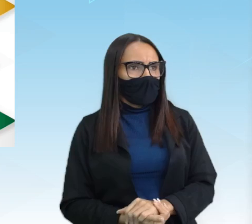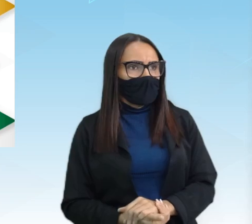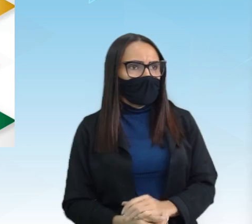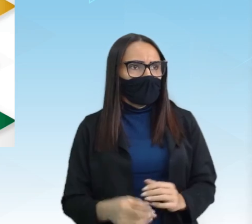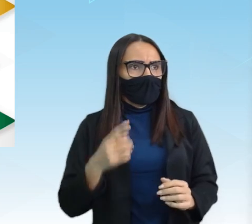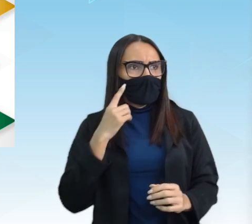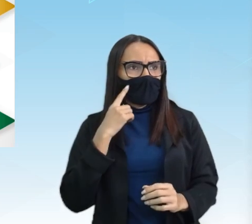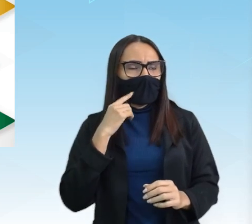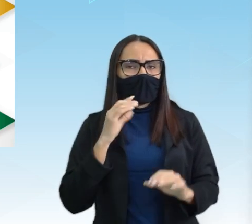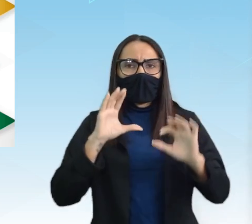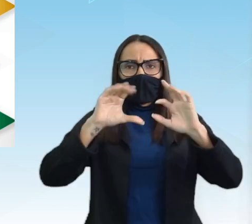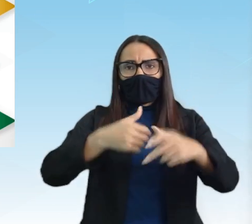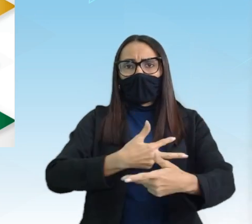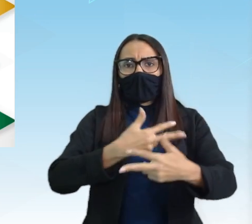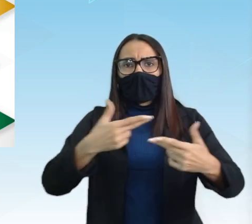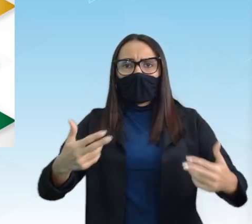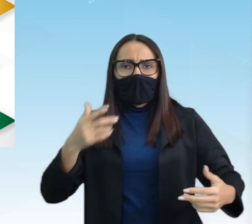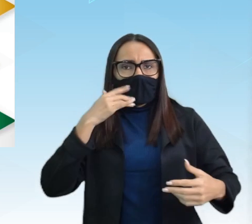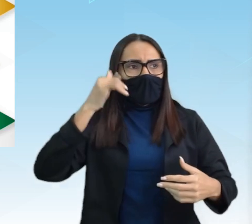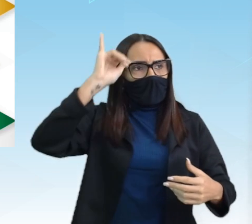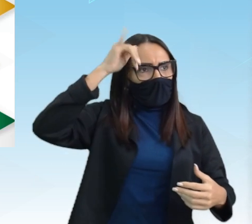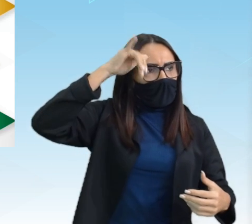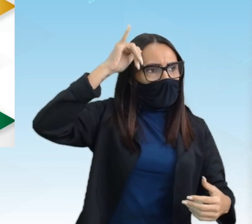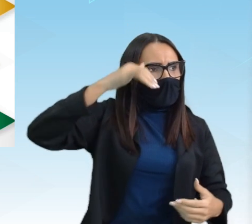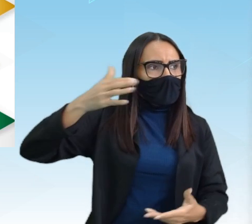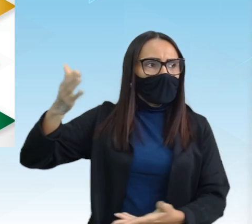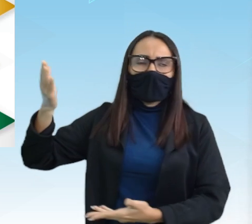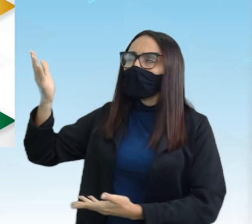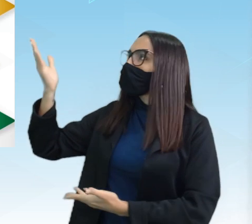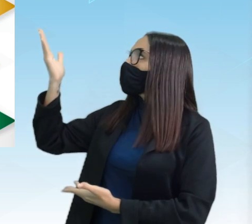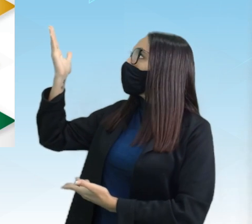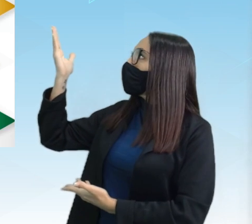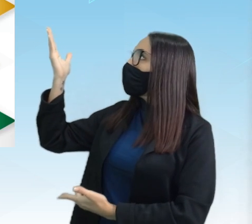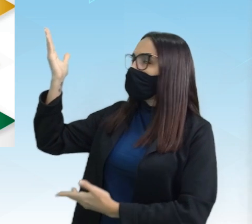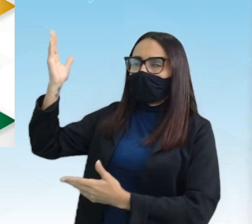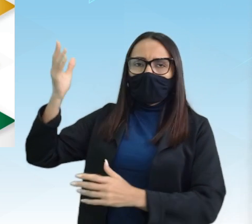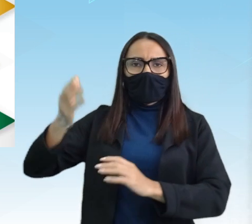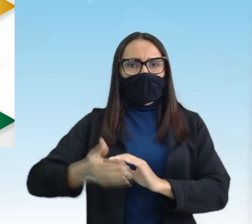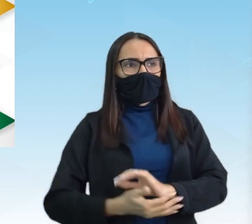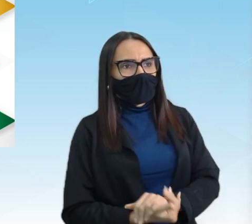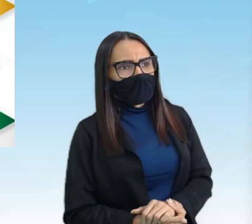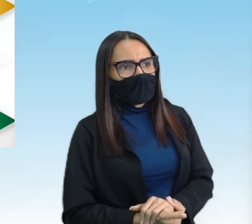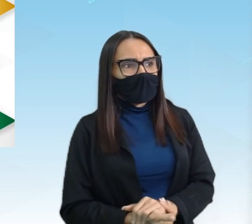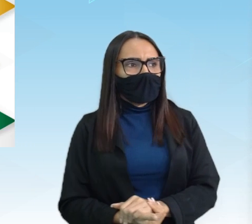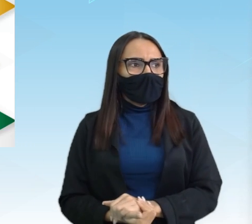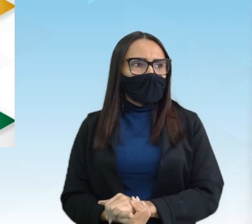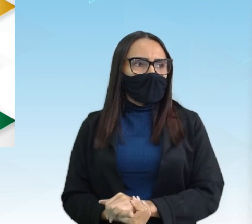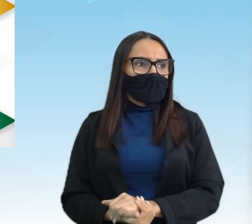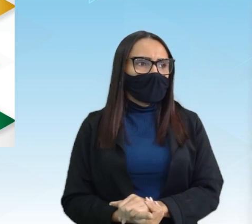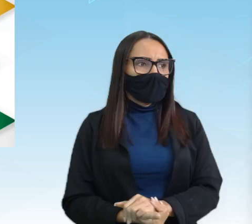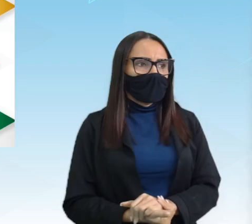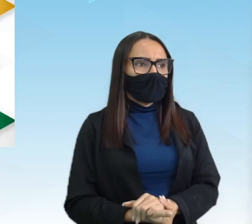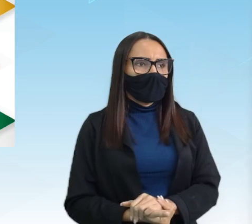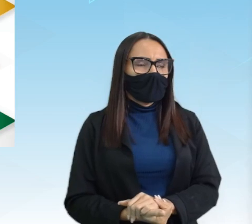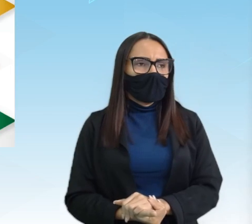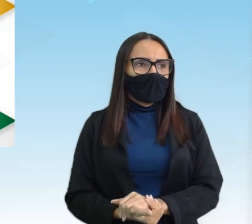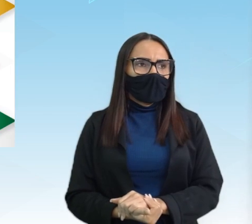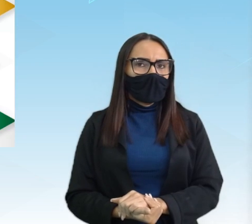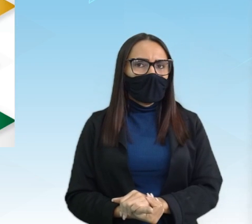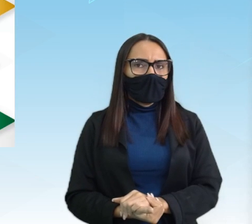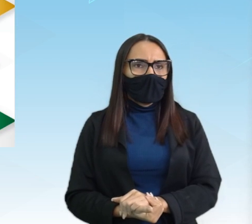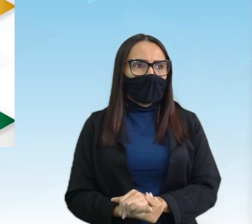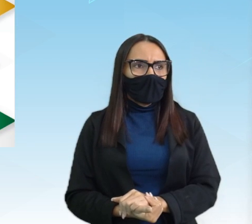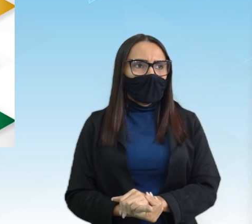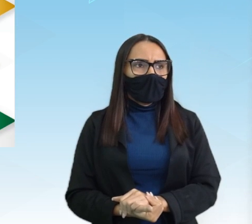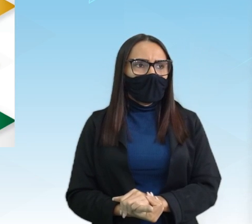Pecuária, nossos boizinhos lindos aí, ó, os bezerrinhos. Tá vendo, meus amores?